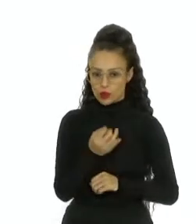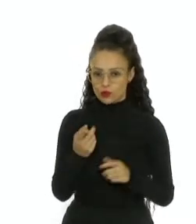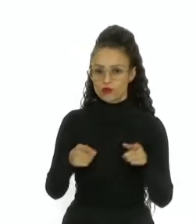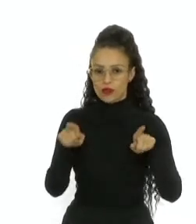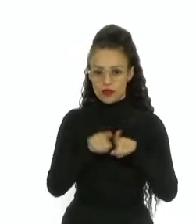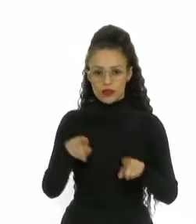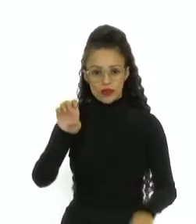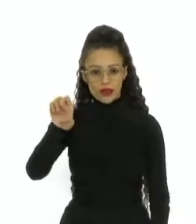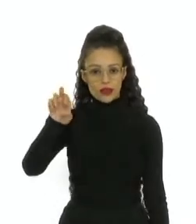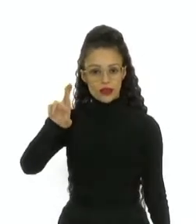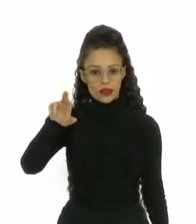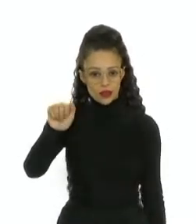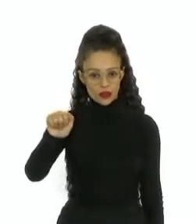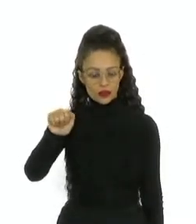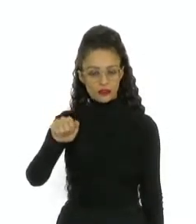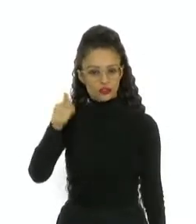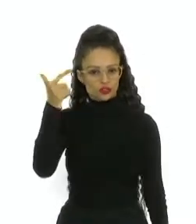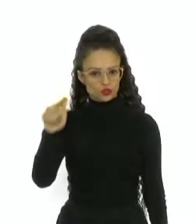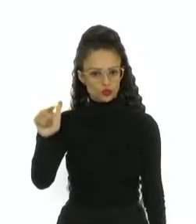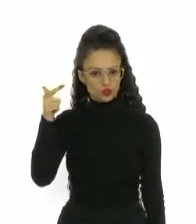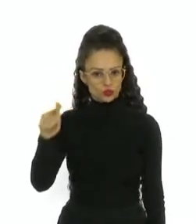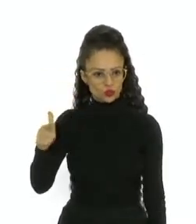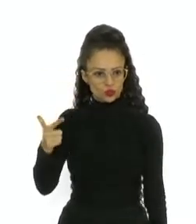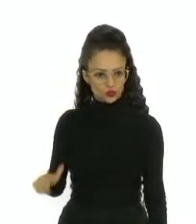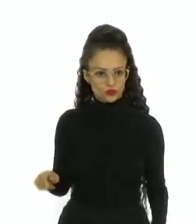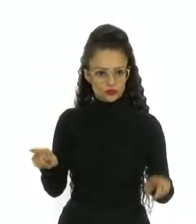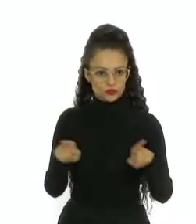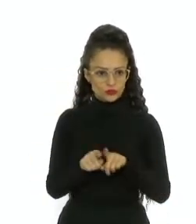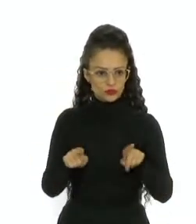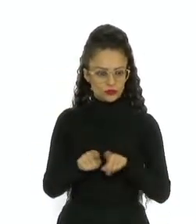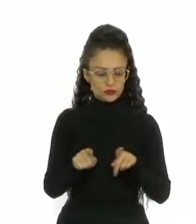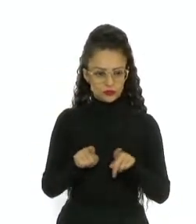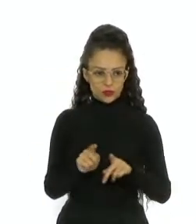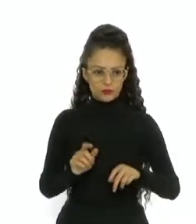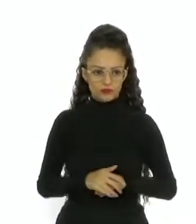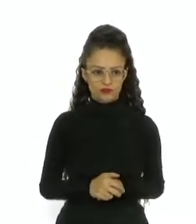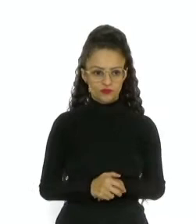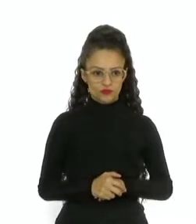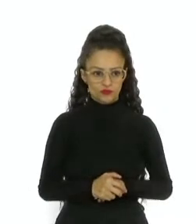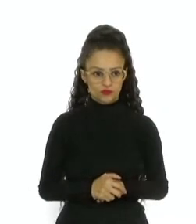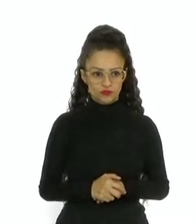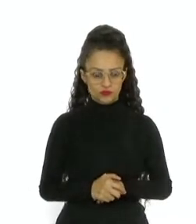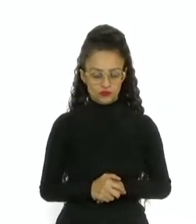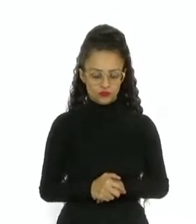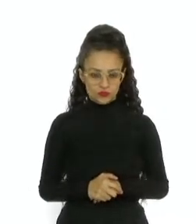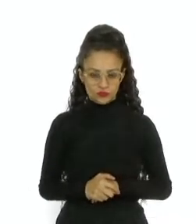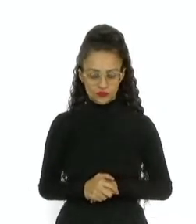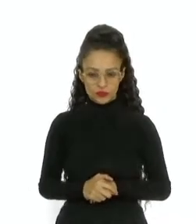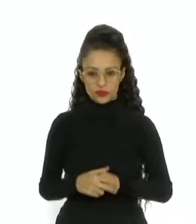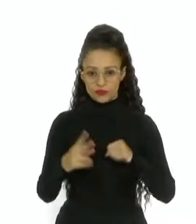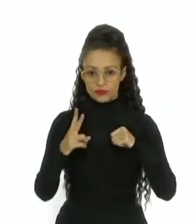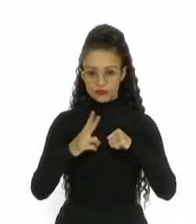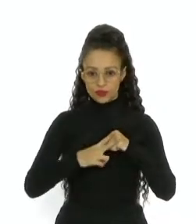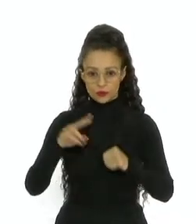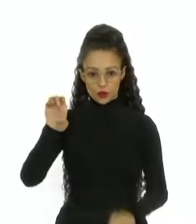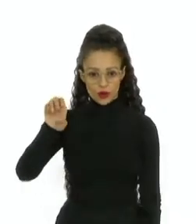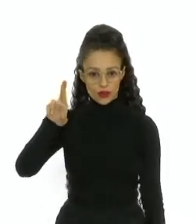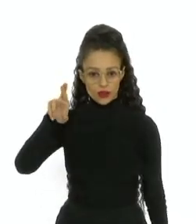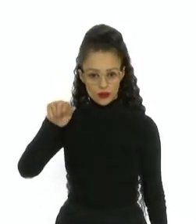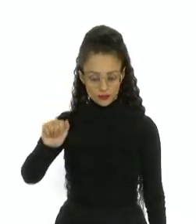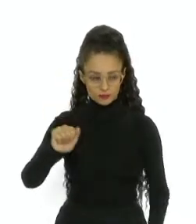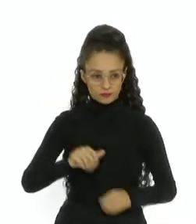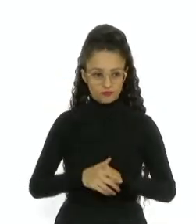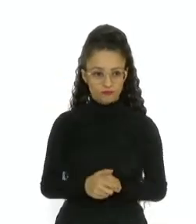por exemplo, o era ele se repete, né? Outras vezes no decorrer do trecho. Então vamos lá, os verbos